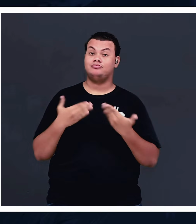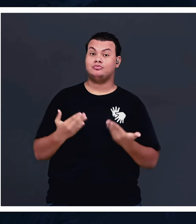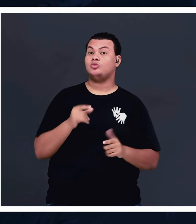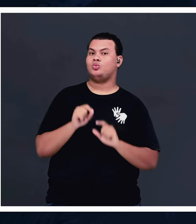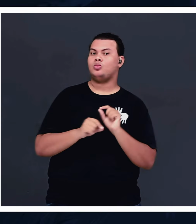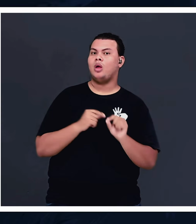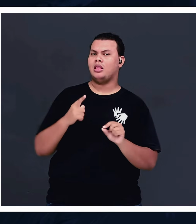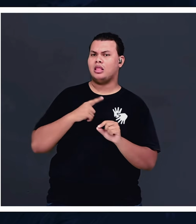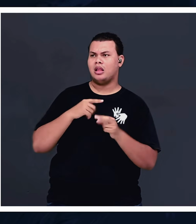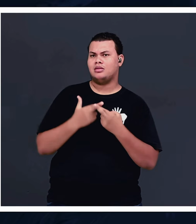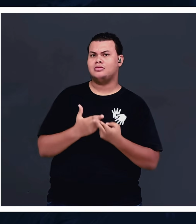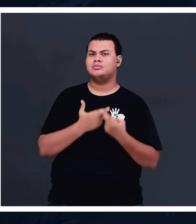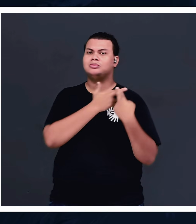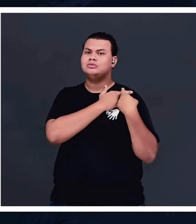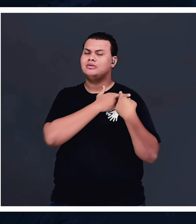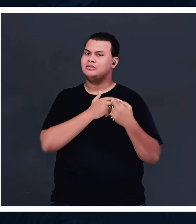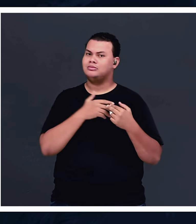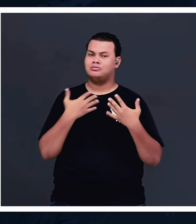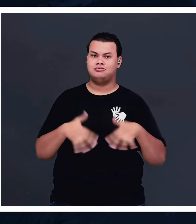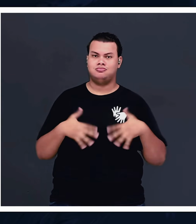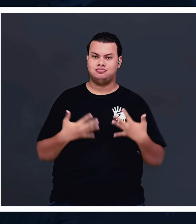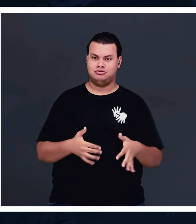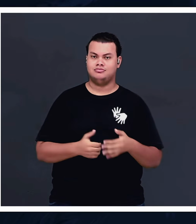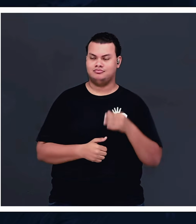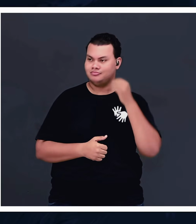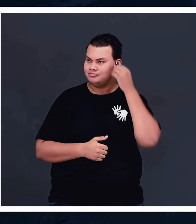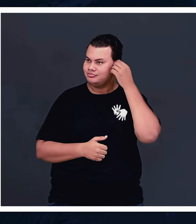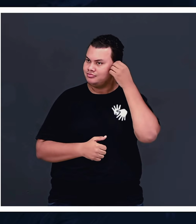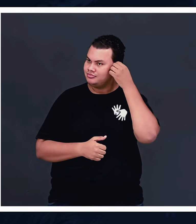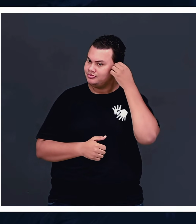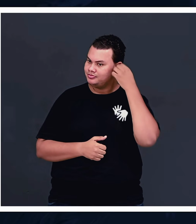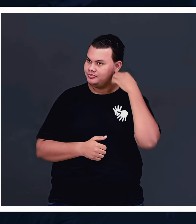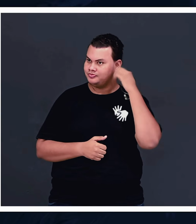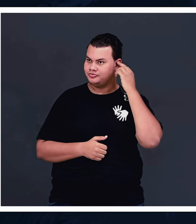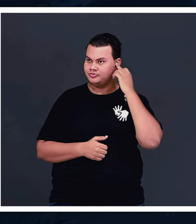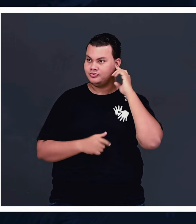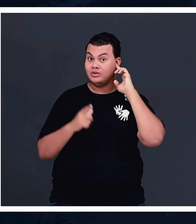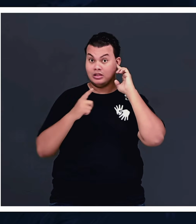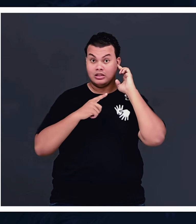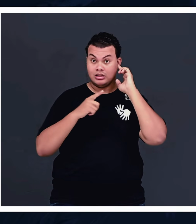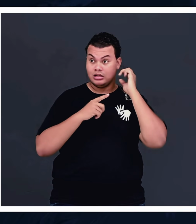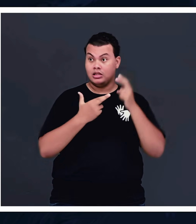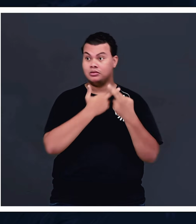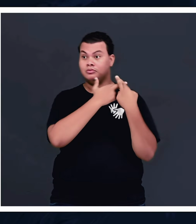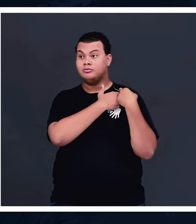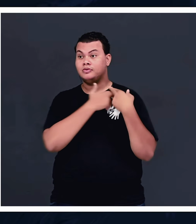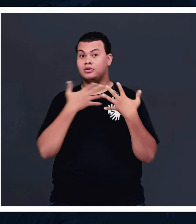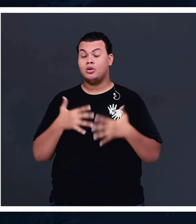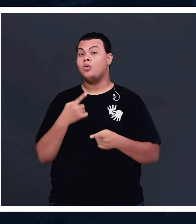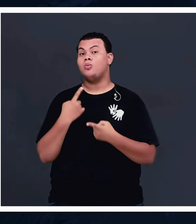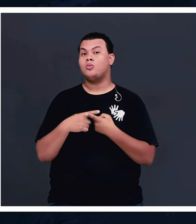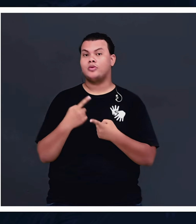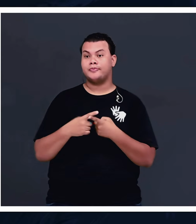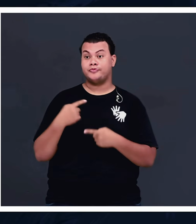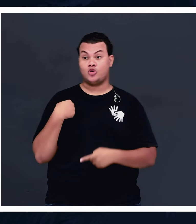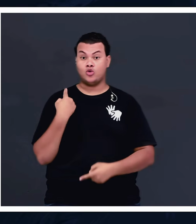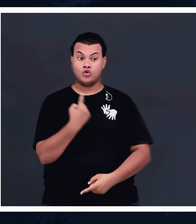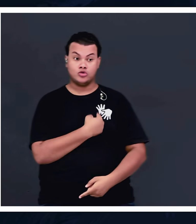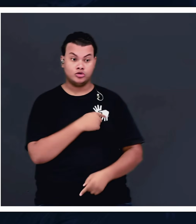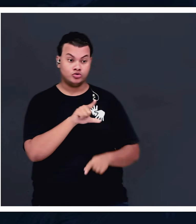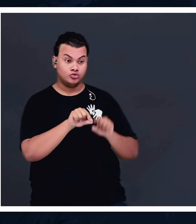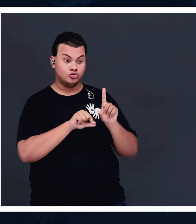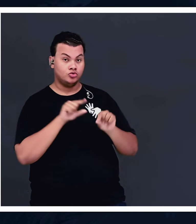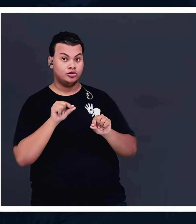uma grande responsabilidade. Isso gera uma grande responsabilidade porque as nossas escolhas,